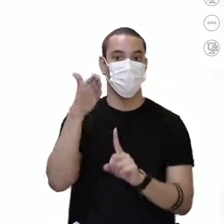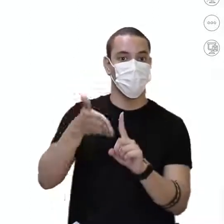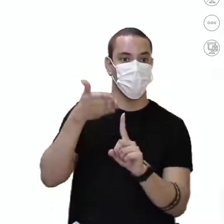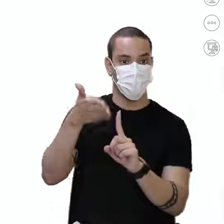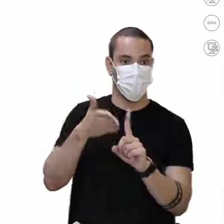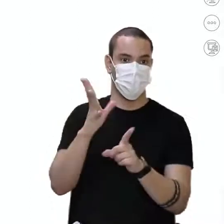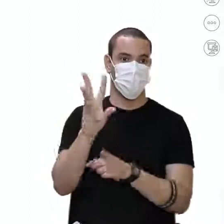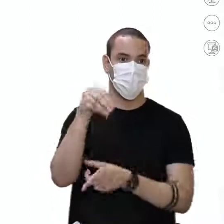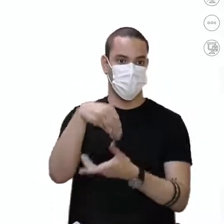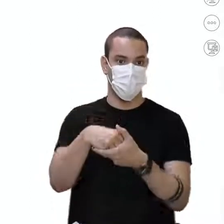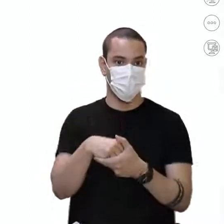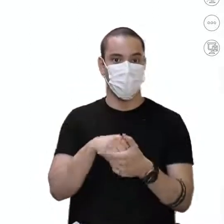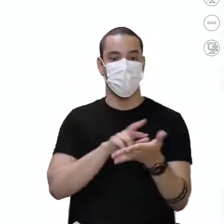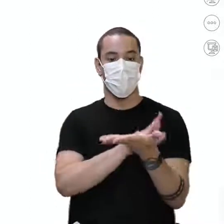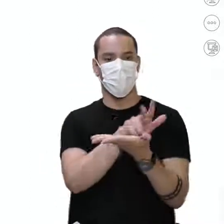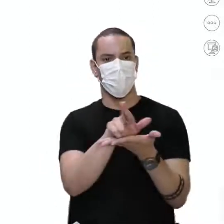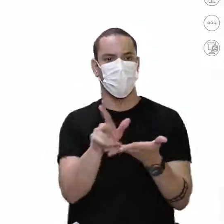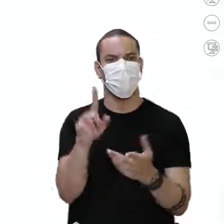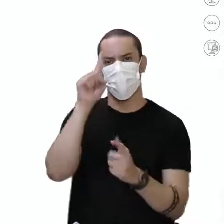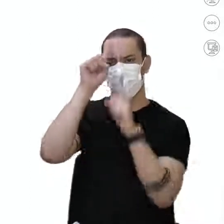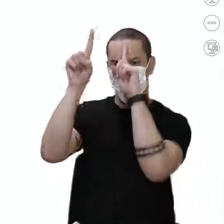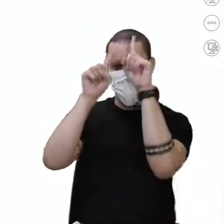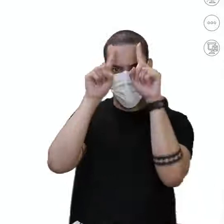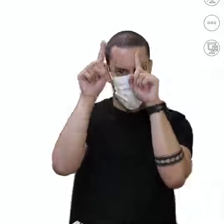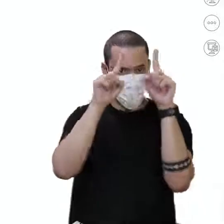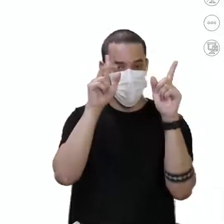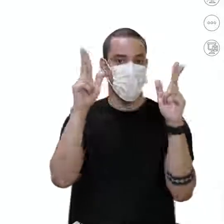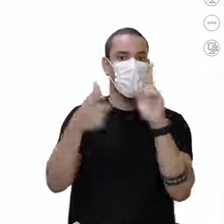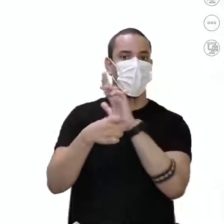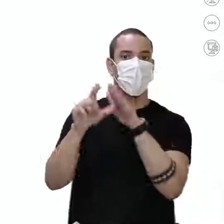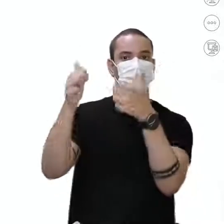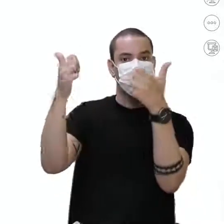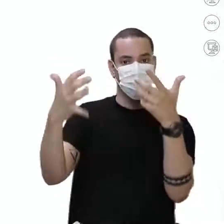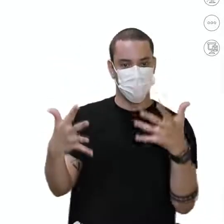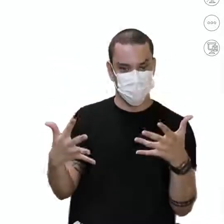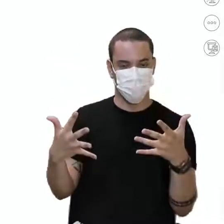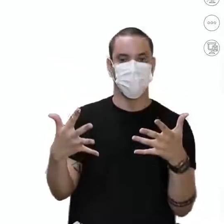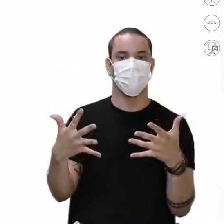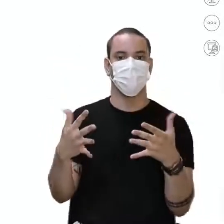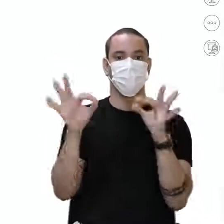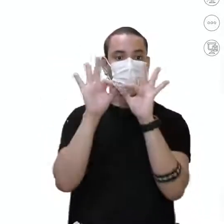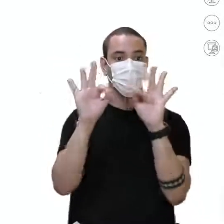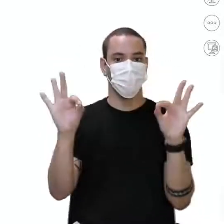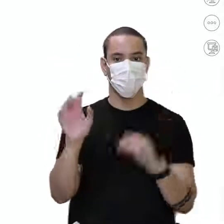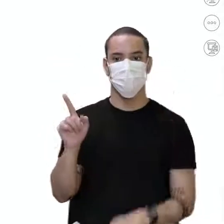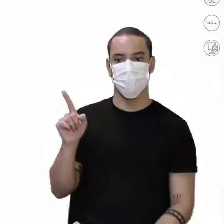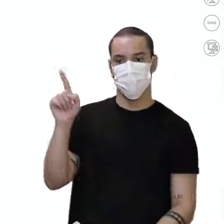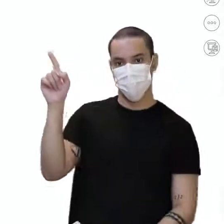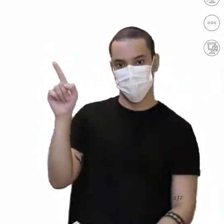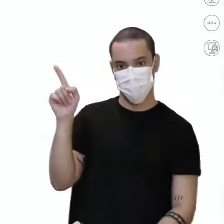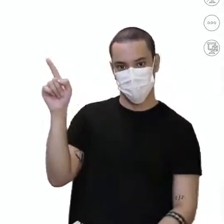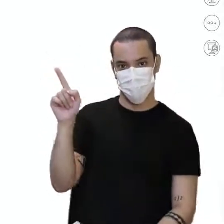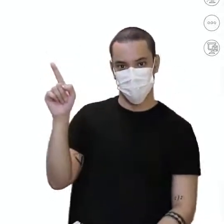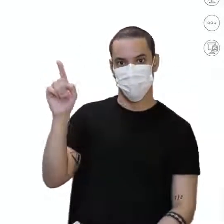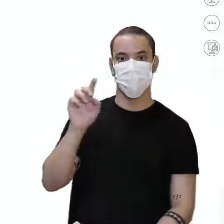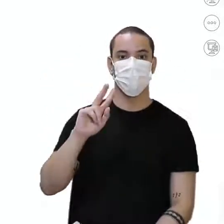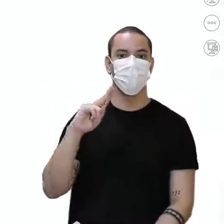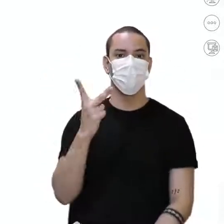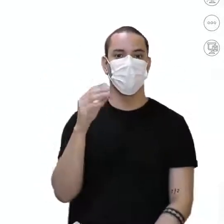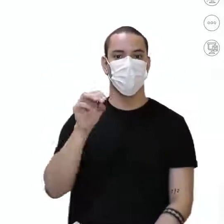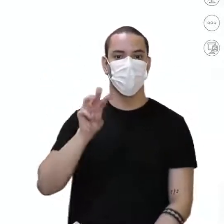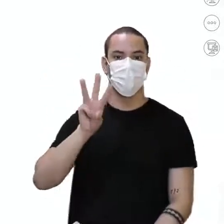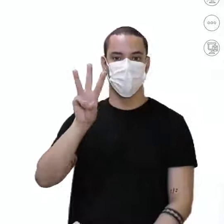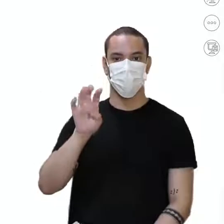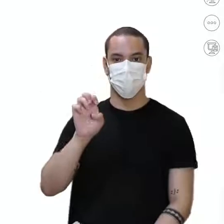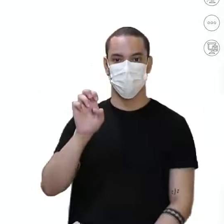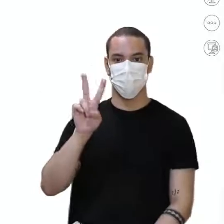Os marcadores de discursos podem expressar várias ideias, como eu falei para vocês. Na frase abaixo, o however, eu até comentei